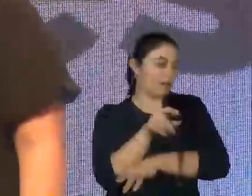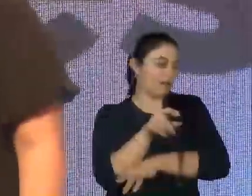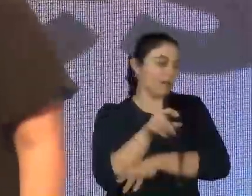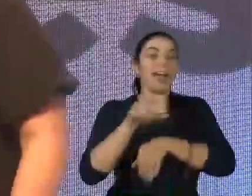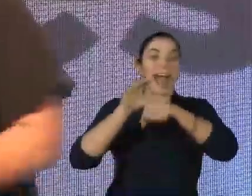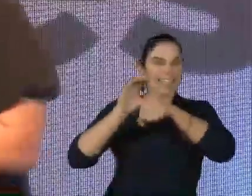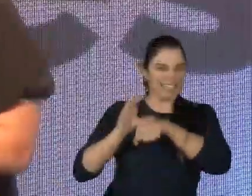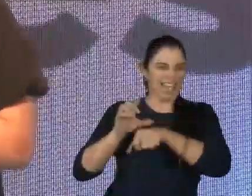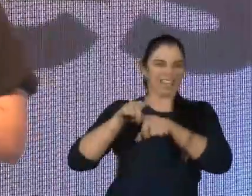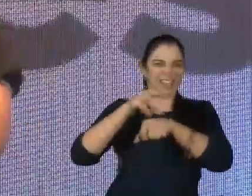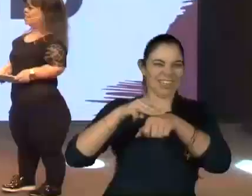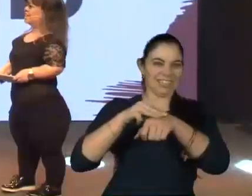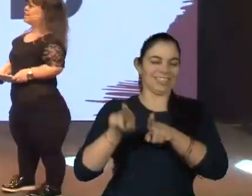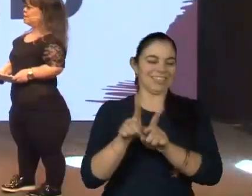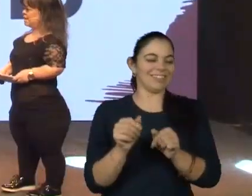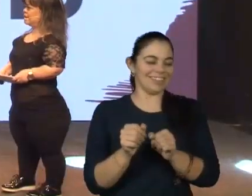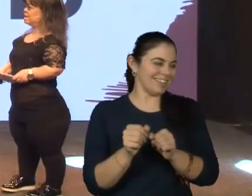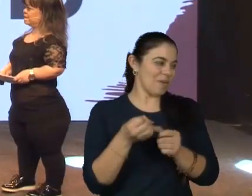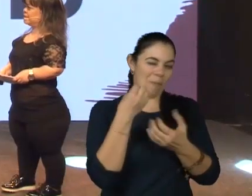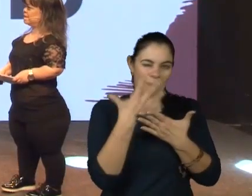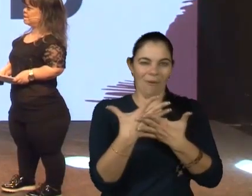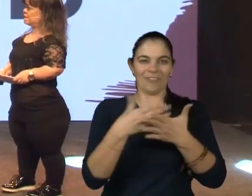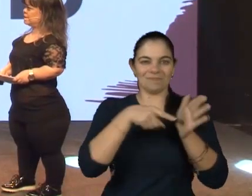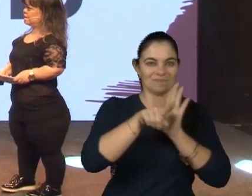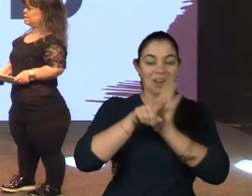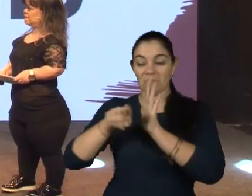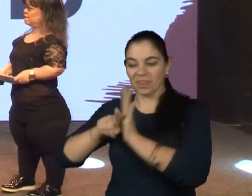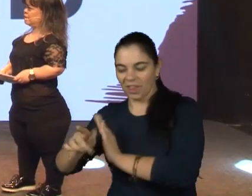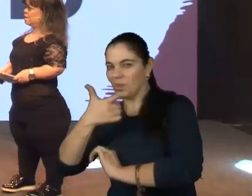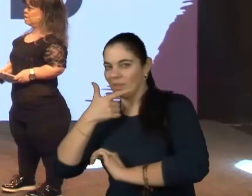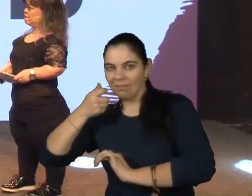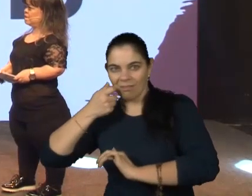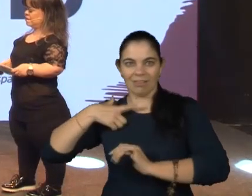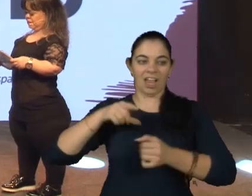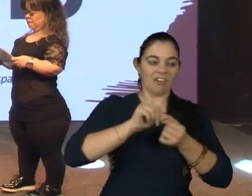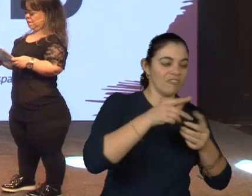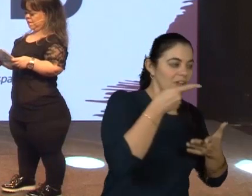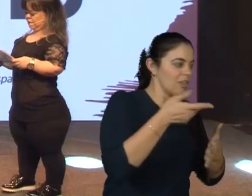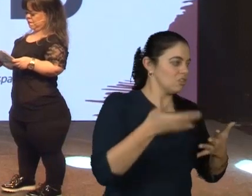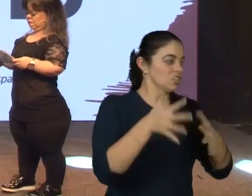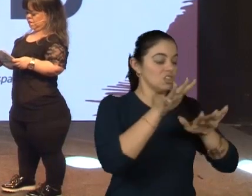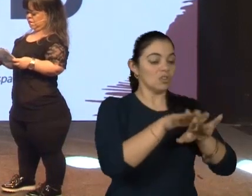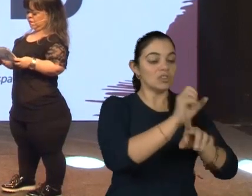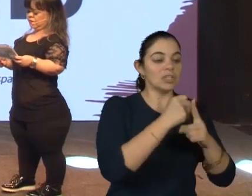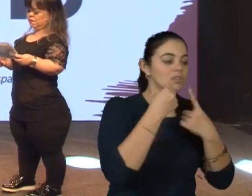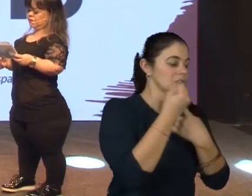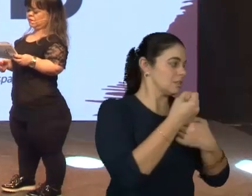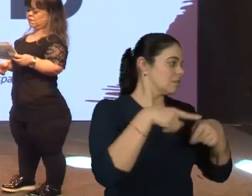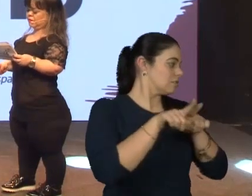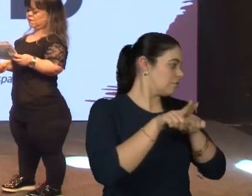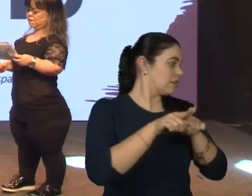Os meus olhos são castanho. Muito bem. Eu queria te perguntar sobre inclusão social, Mariana. Você está tanto tempo como ativista,